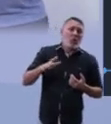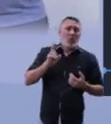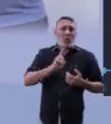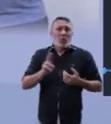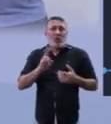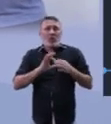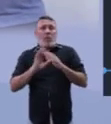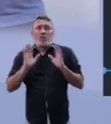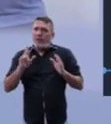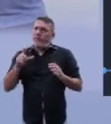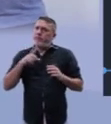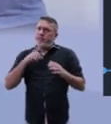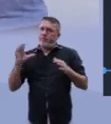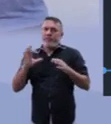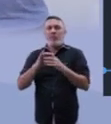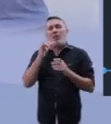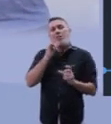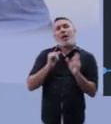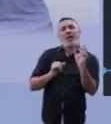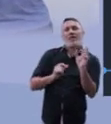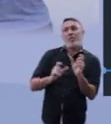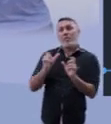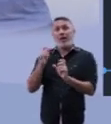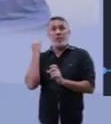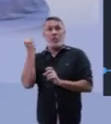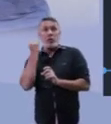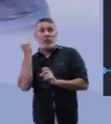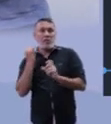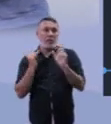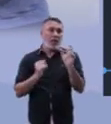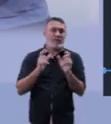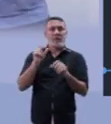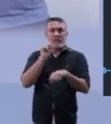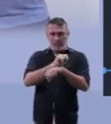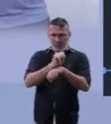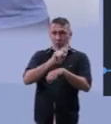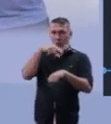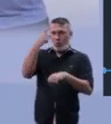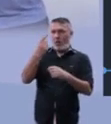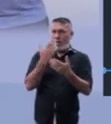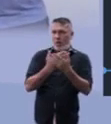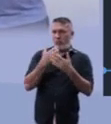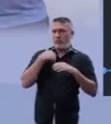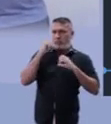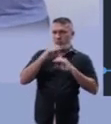eu não gosto de ficar usando atualmente, mas eu sei só usar o atualmente. Está com essa dificuldade?